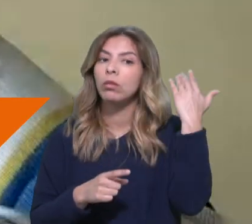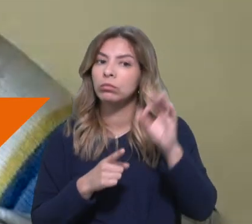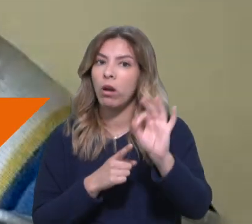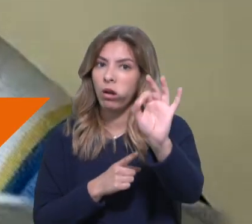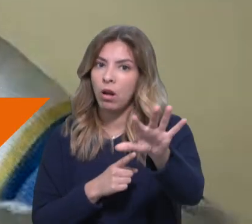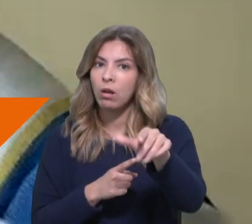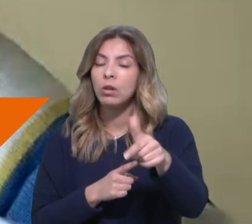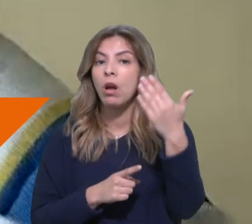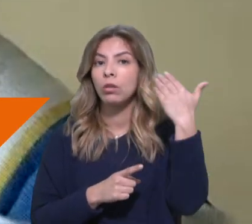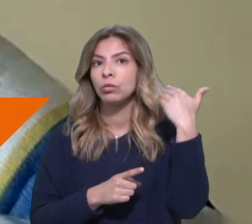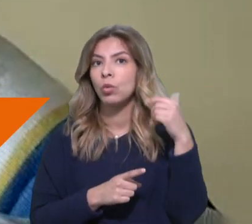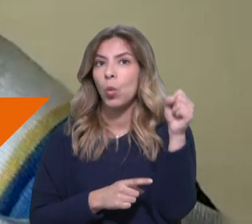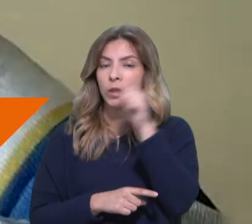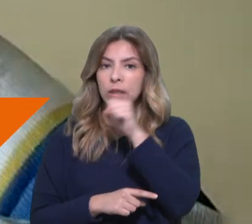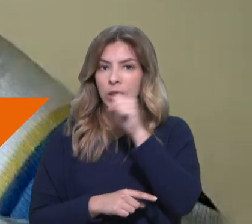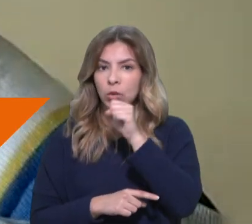do Weber Marques,